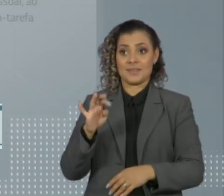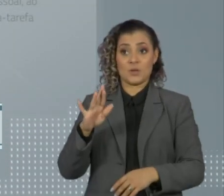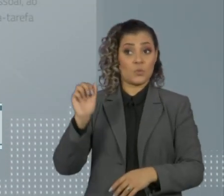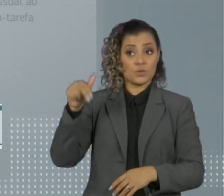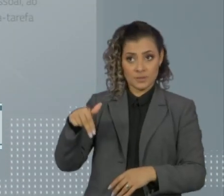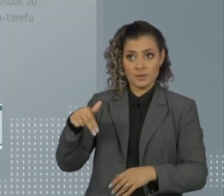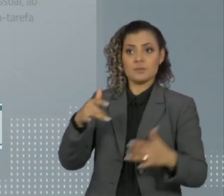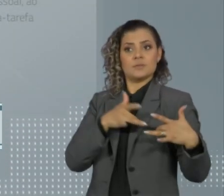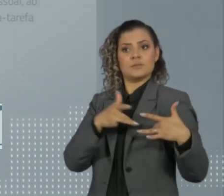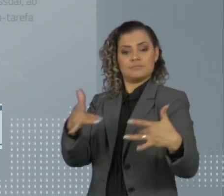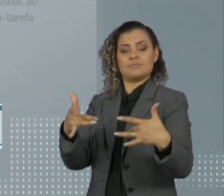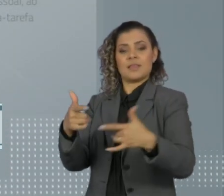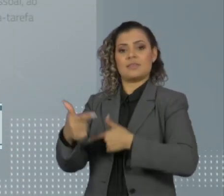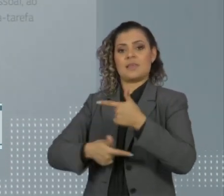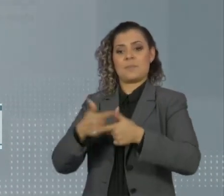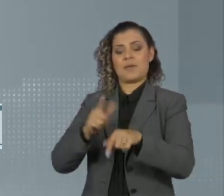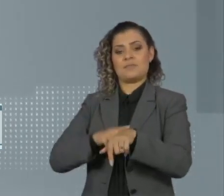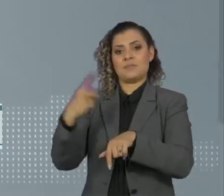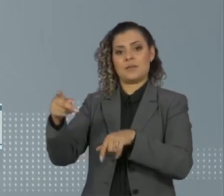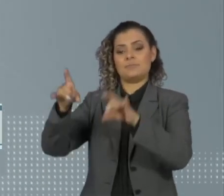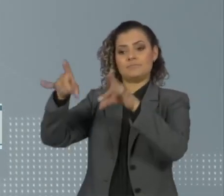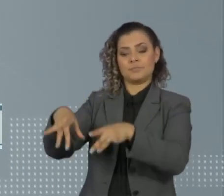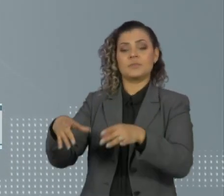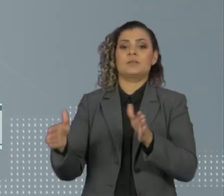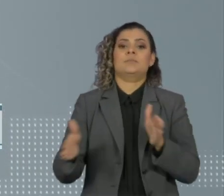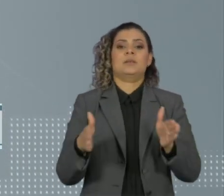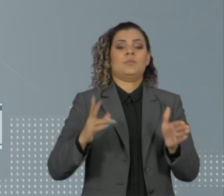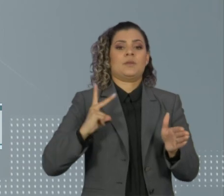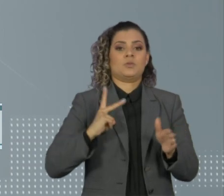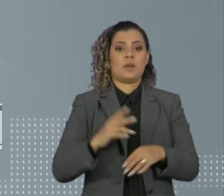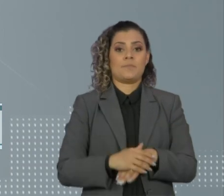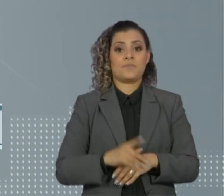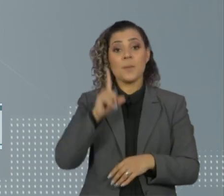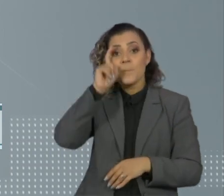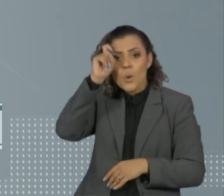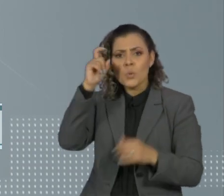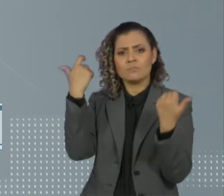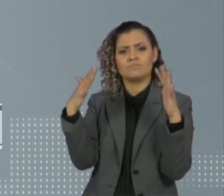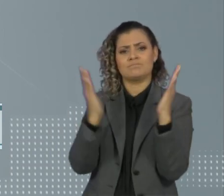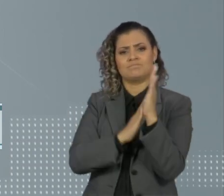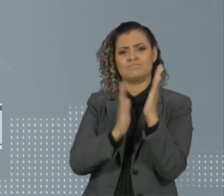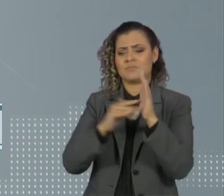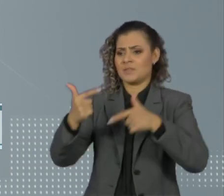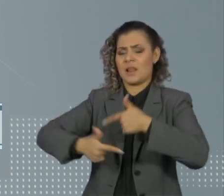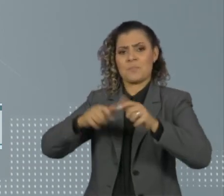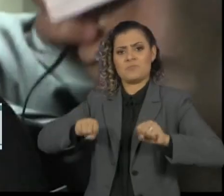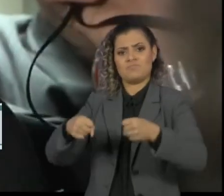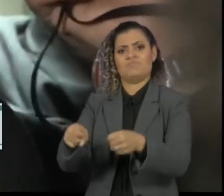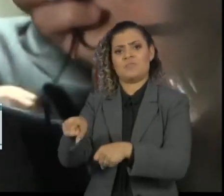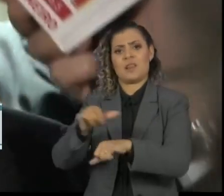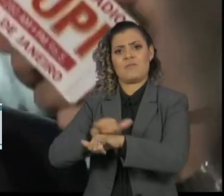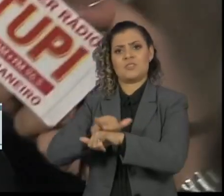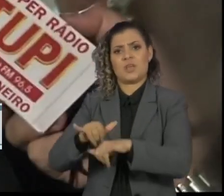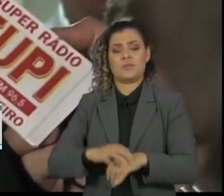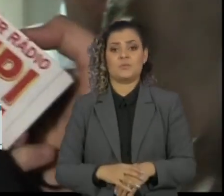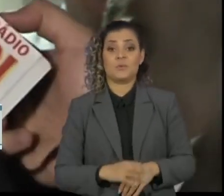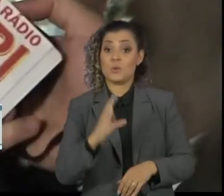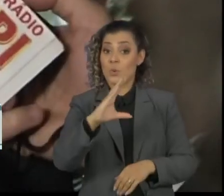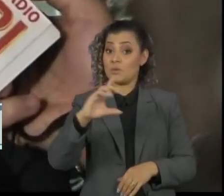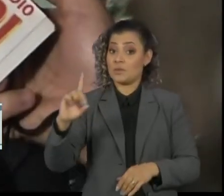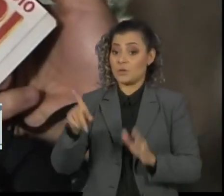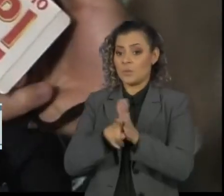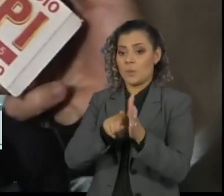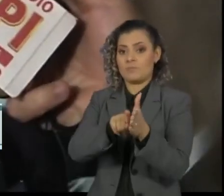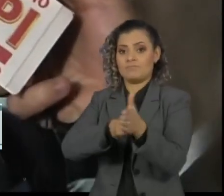se solidarizaram com seu momento pessoal. O ex-juiz Sérgio Moro elogiou Dallagnol pela dedicação à Lava Jato. Coordenador da equipe